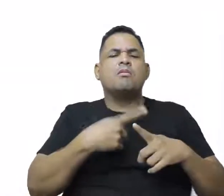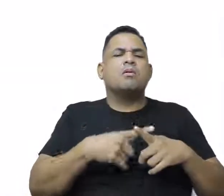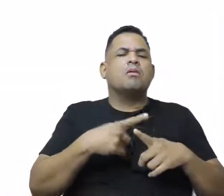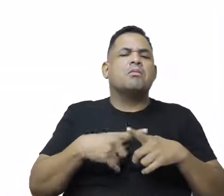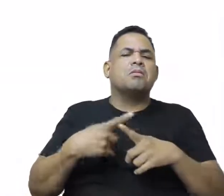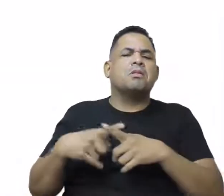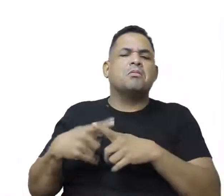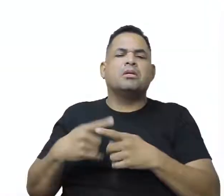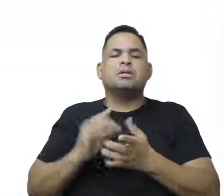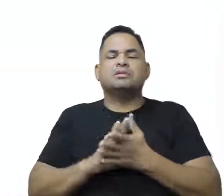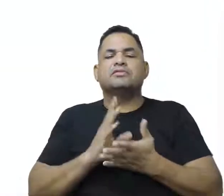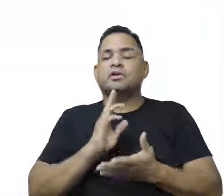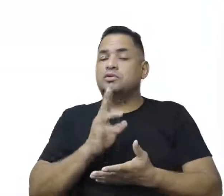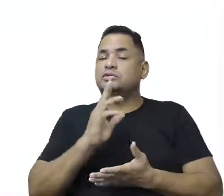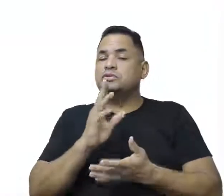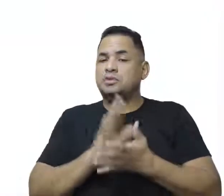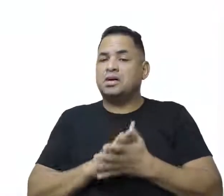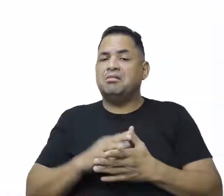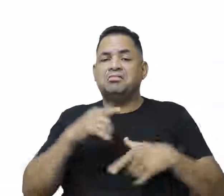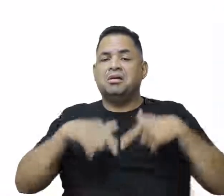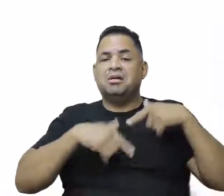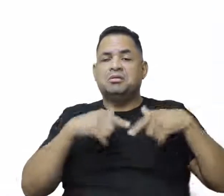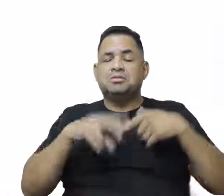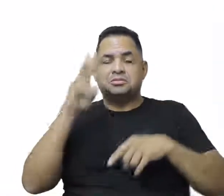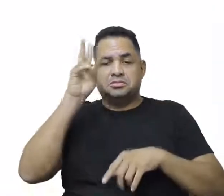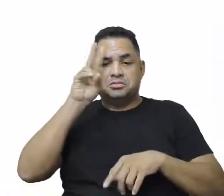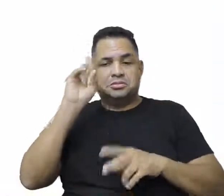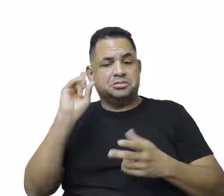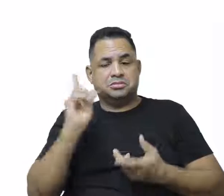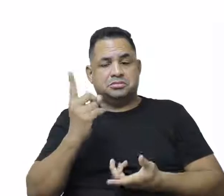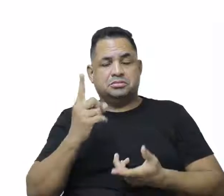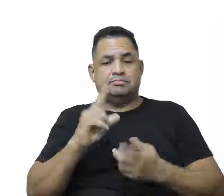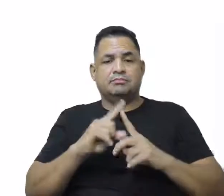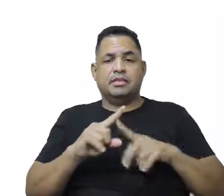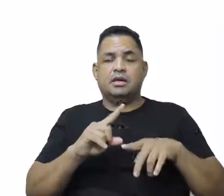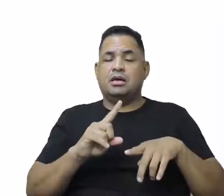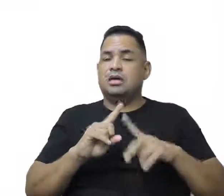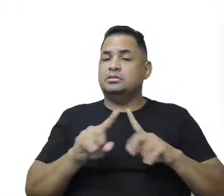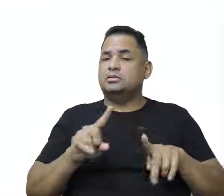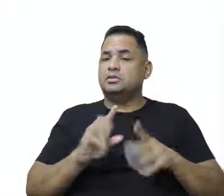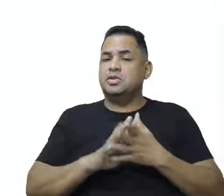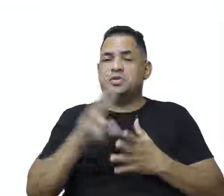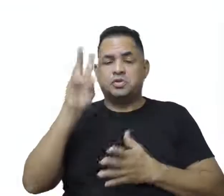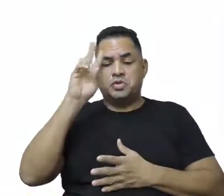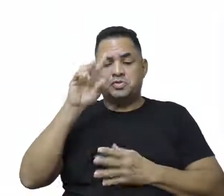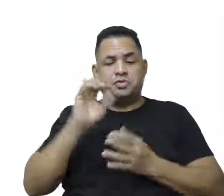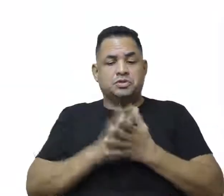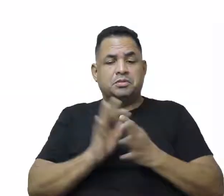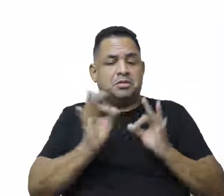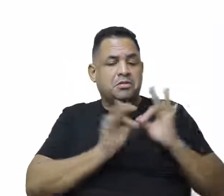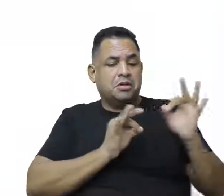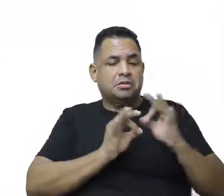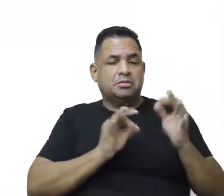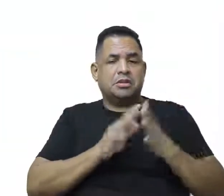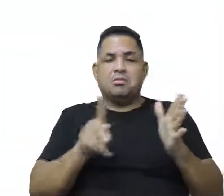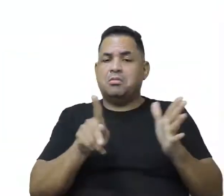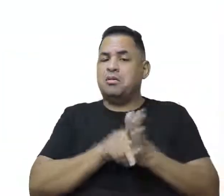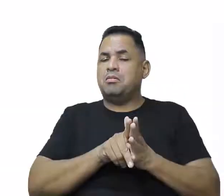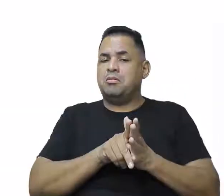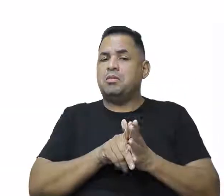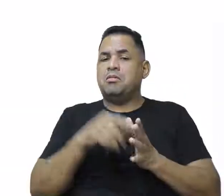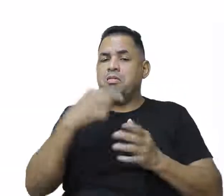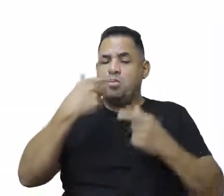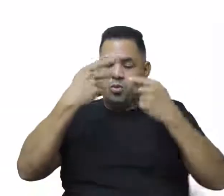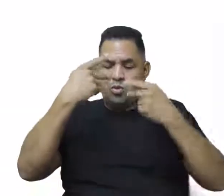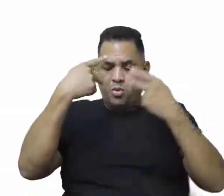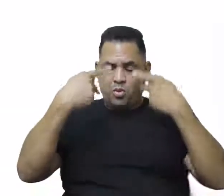gente vai continuar reproduzindo a história. E a história não é natural, ela foi criada por alguém, foi criada pelos homens. E se ela foi